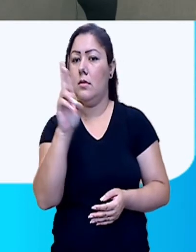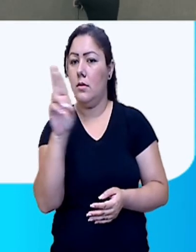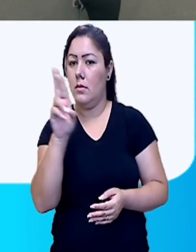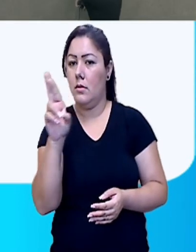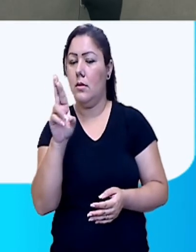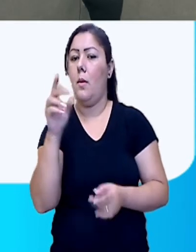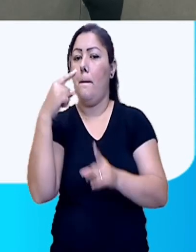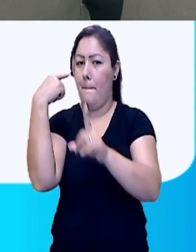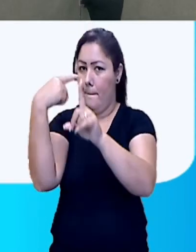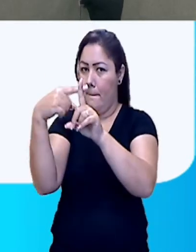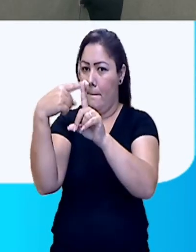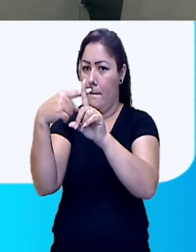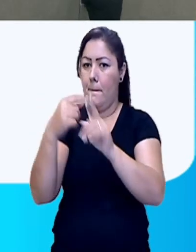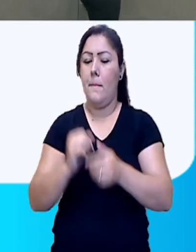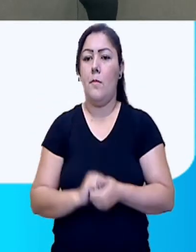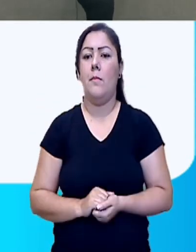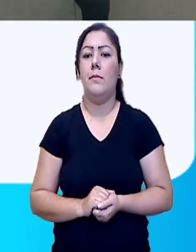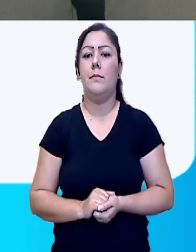é positivo.